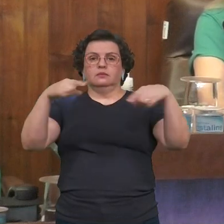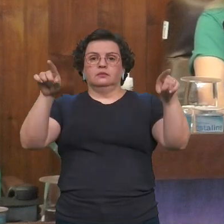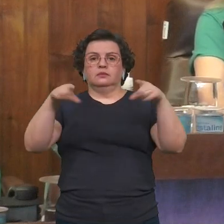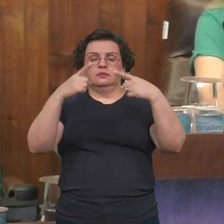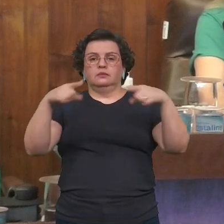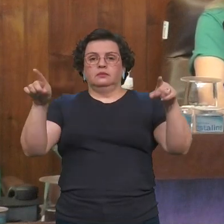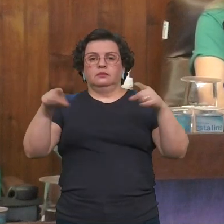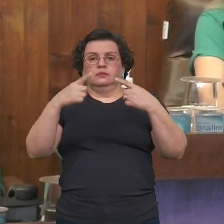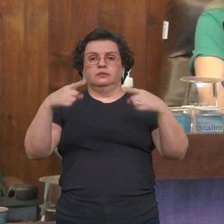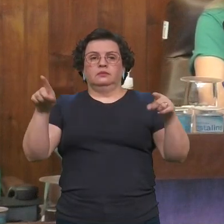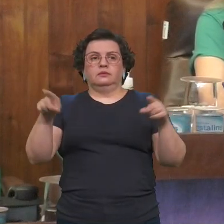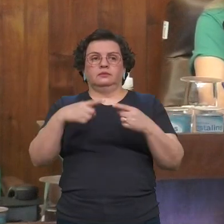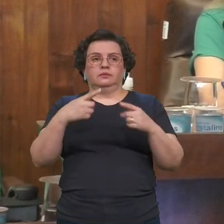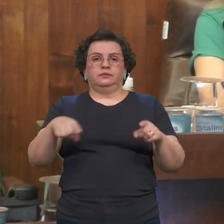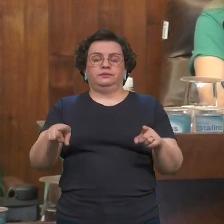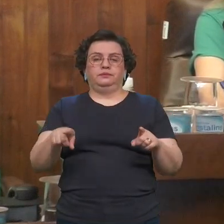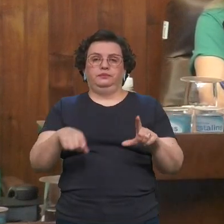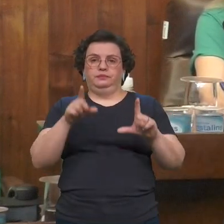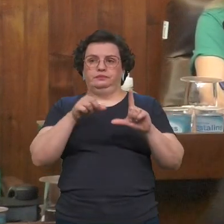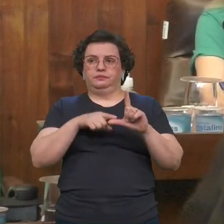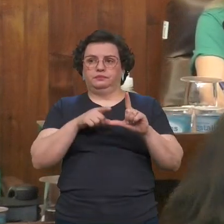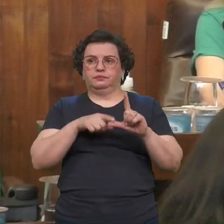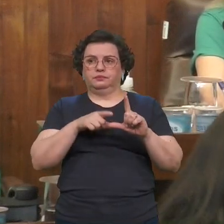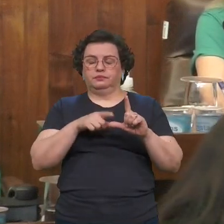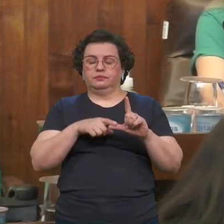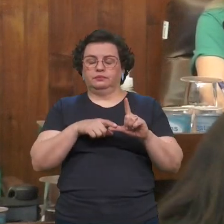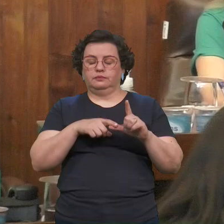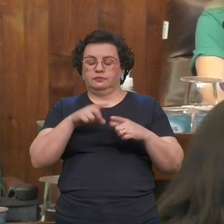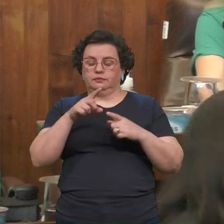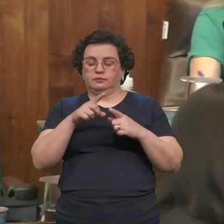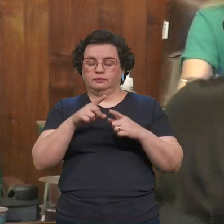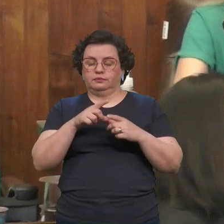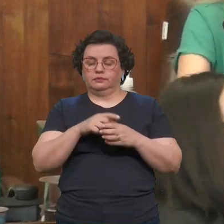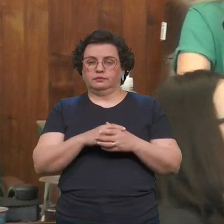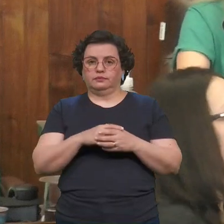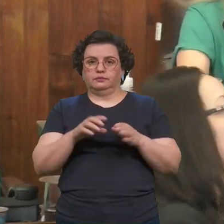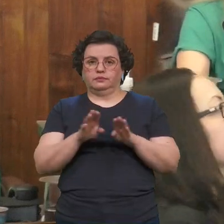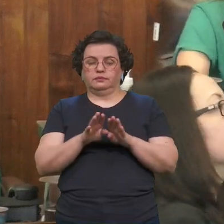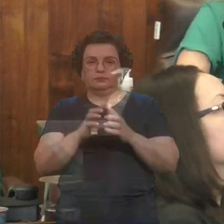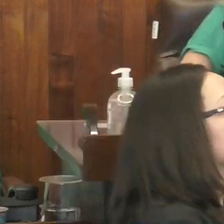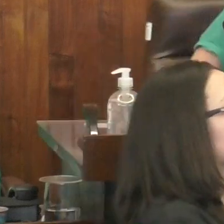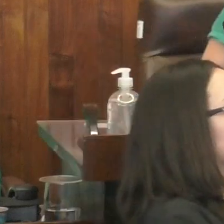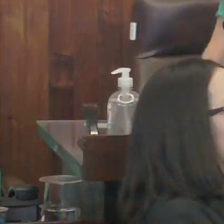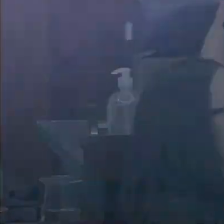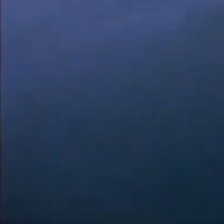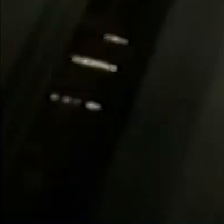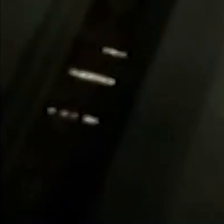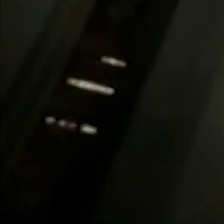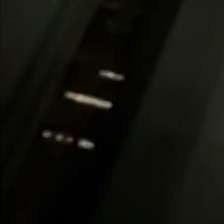cujo poema é de Joaquim Osório Duque Estrada e a música de Francisco Manuel da Silva.